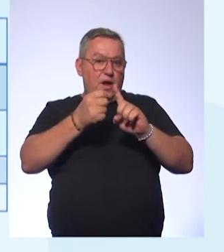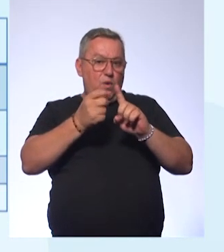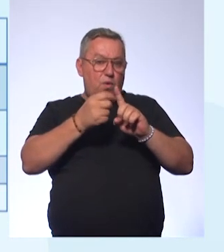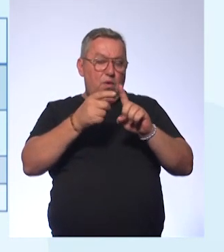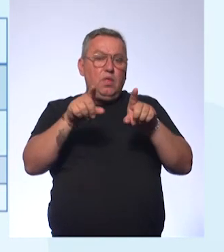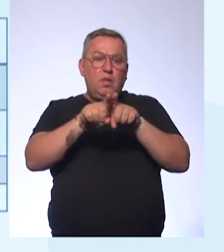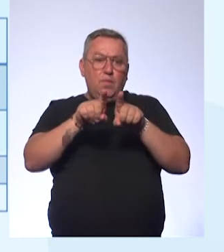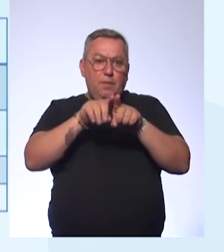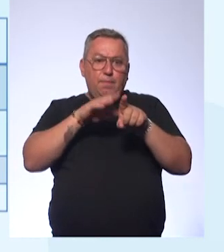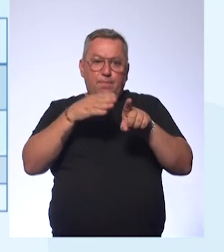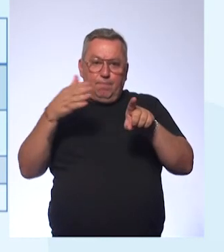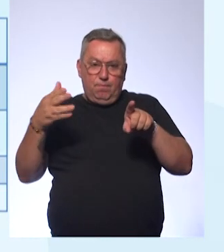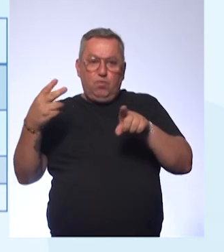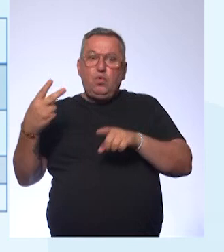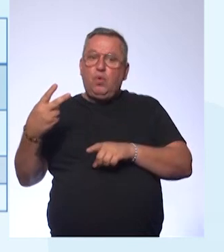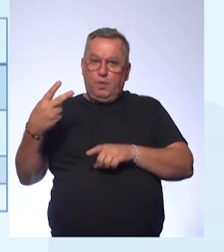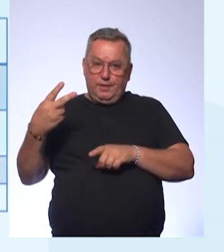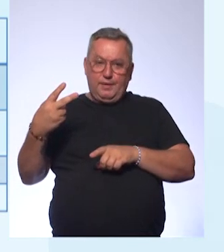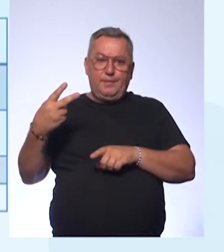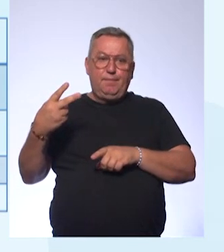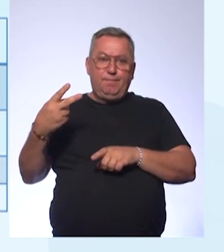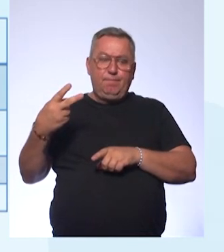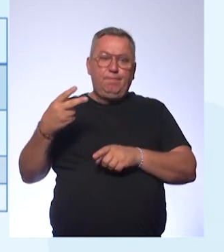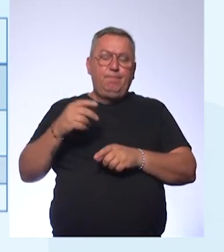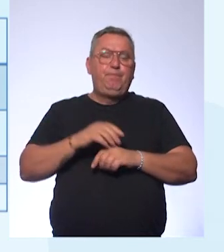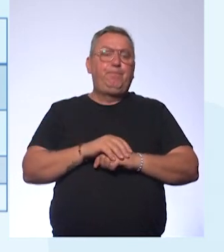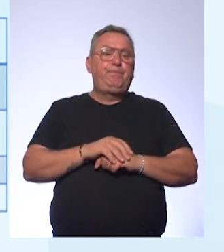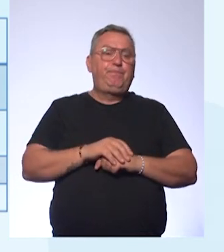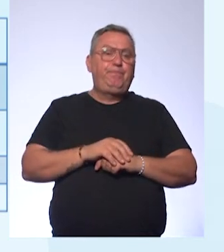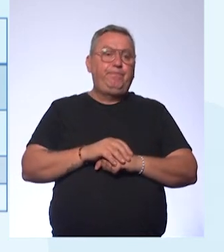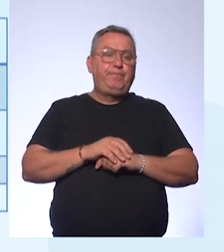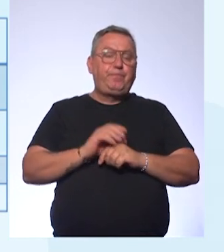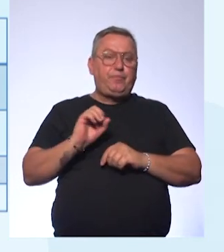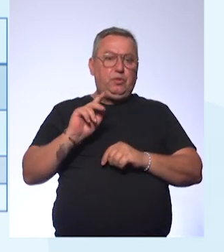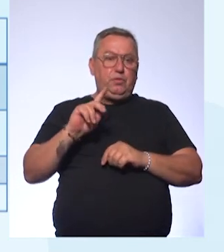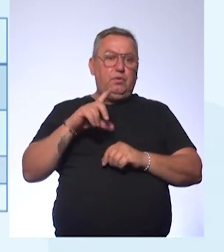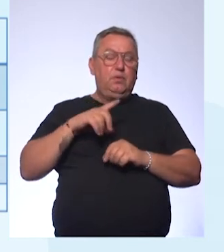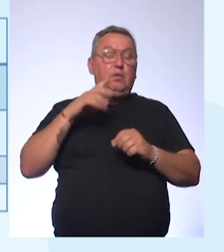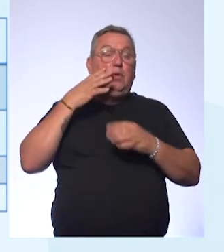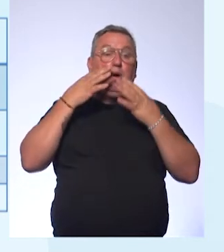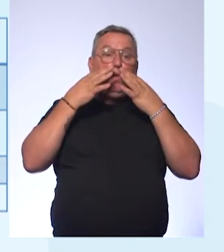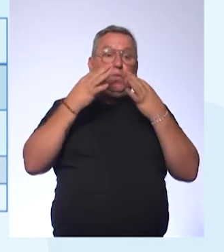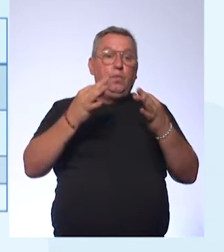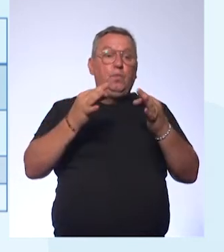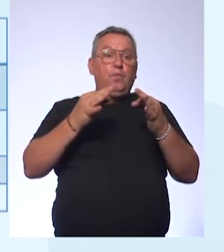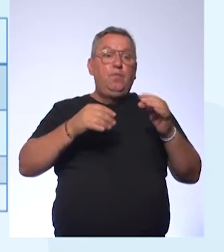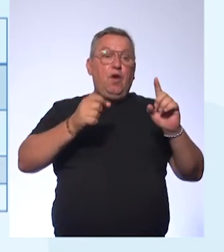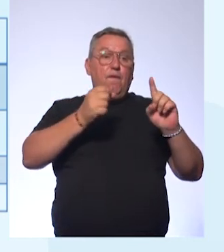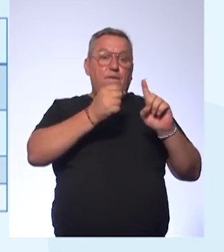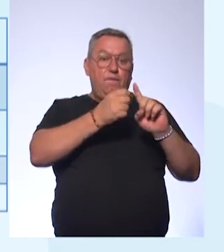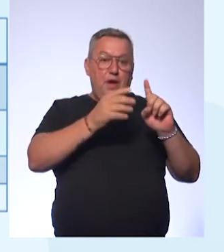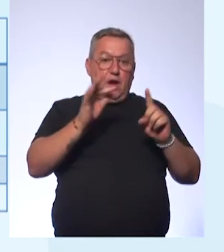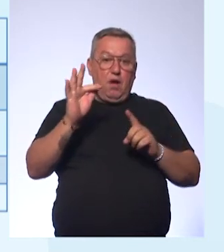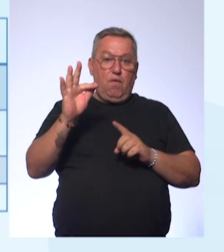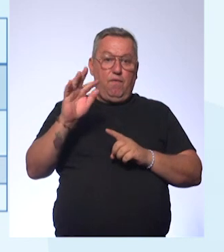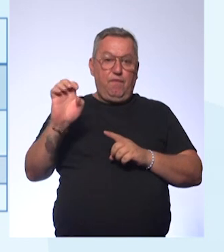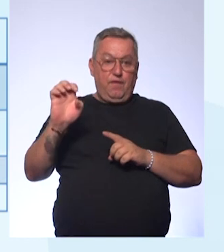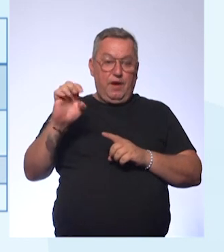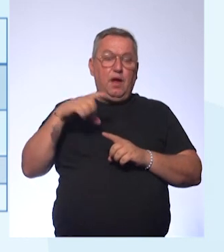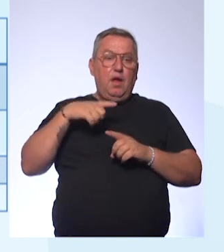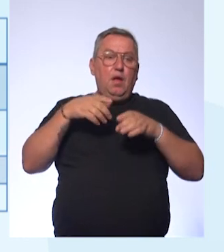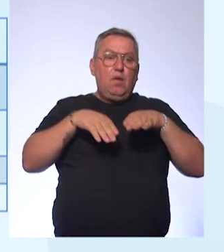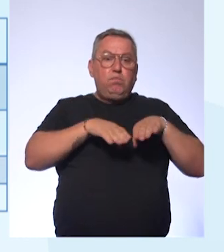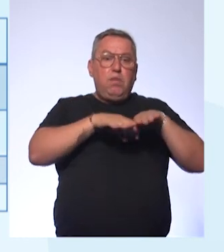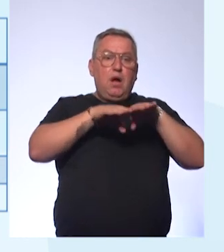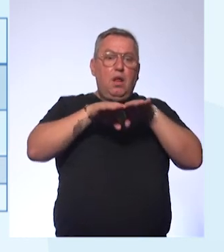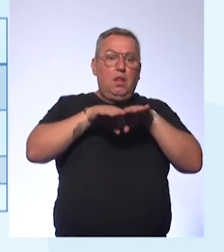cá também eu tenho que ter 2 átomos de ferro, ok? Então observe que o ferro ele está